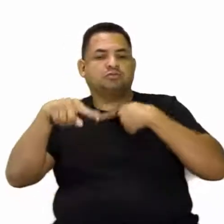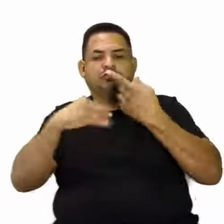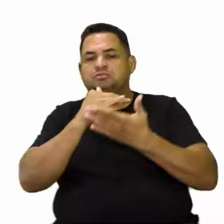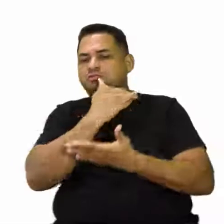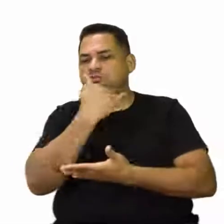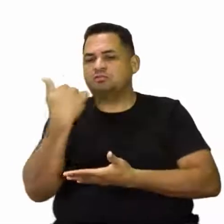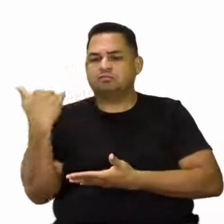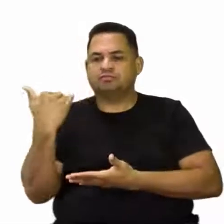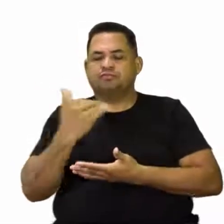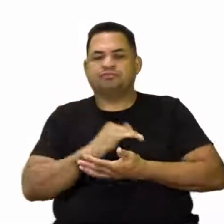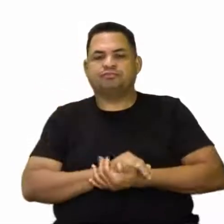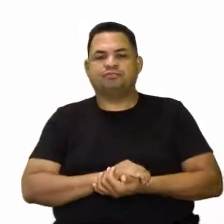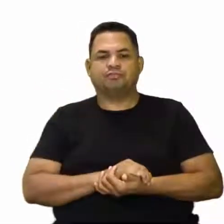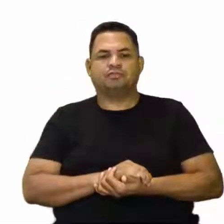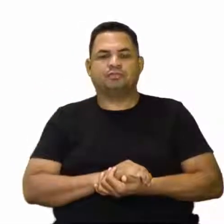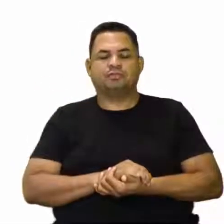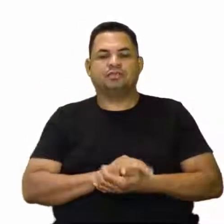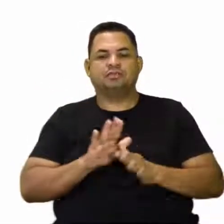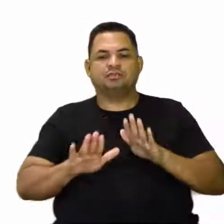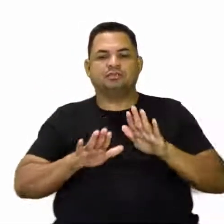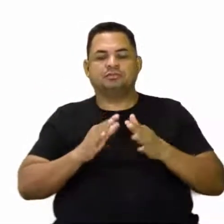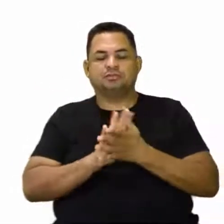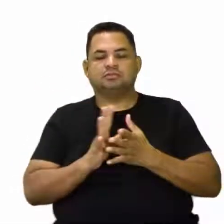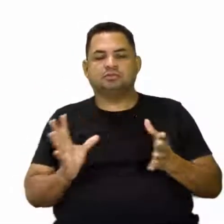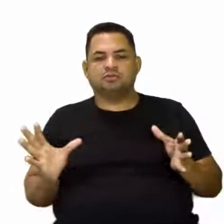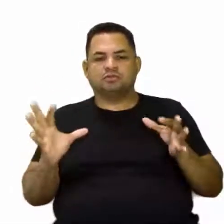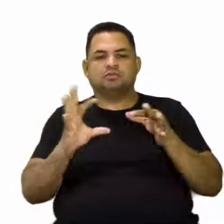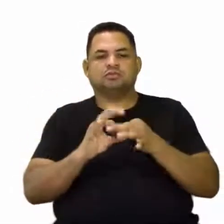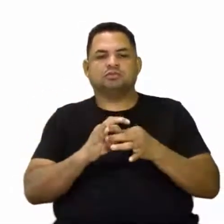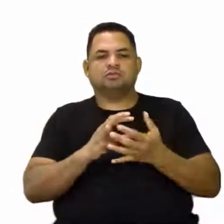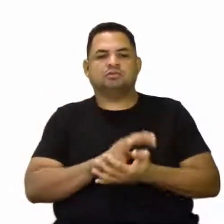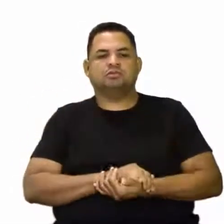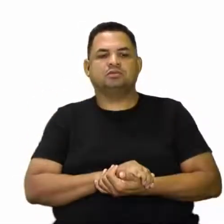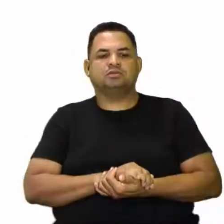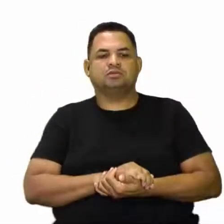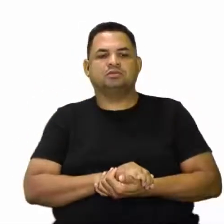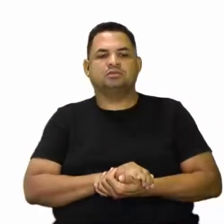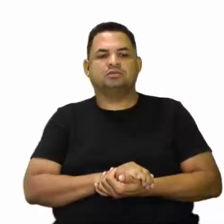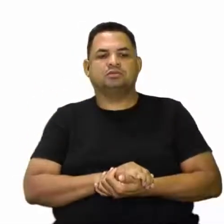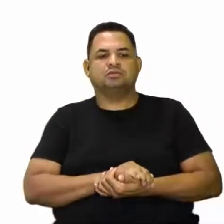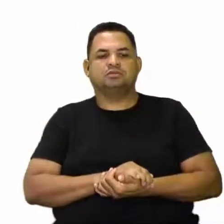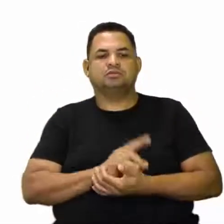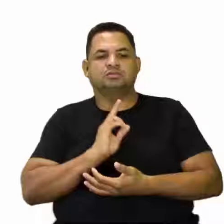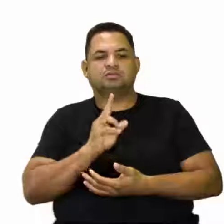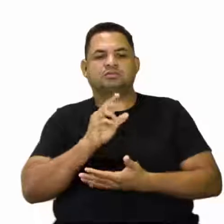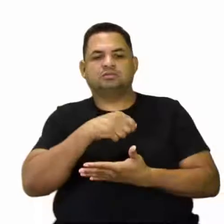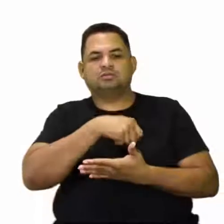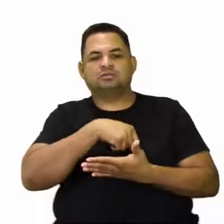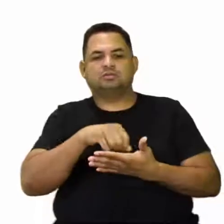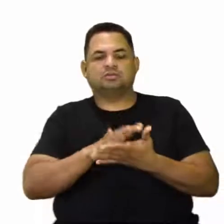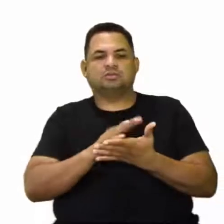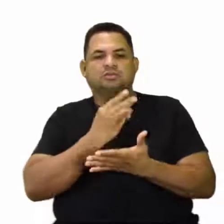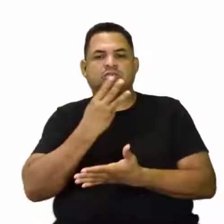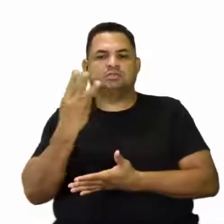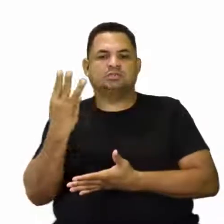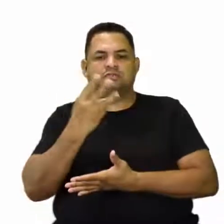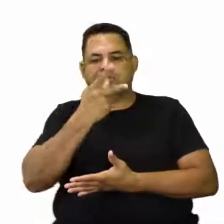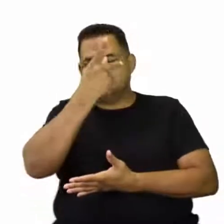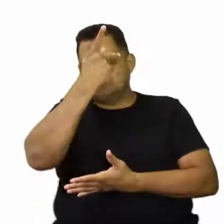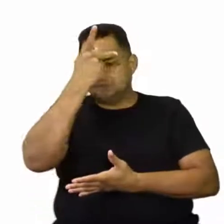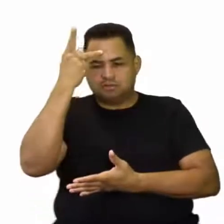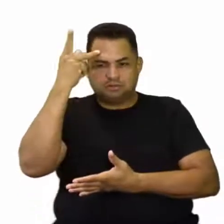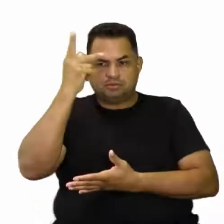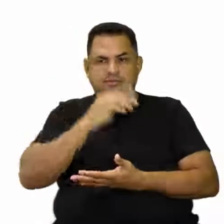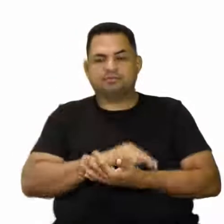biografias ou autobiografias, dependendo do contexto. Elas sempre são escritas em terceira pessoa. Isso